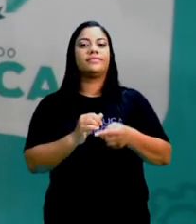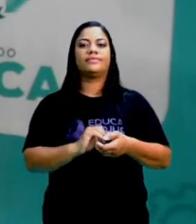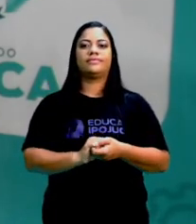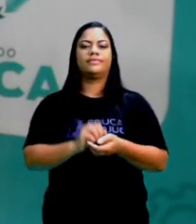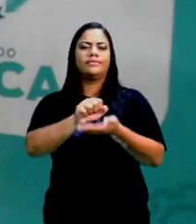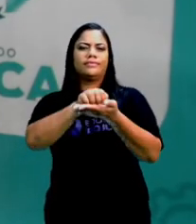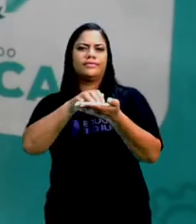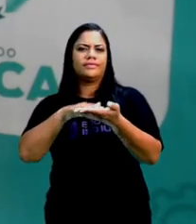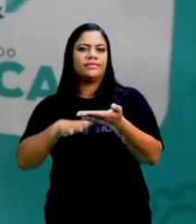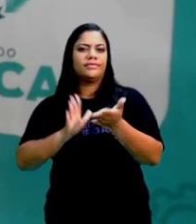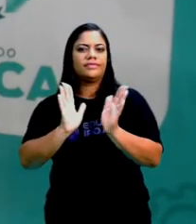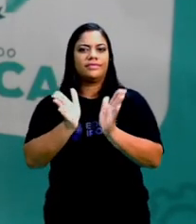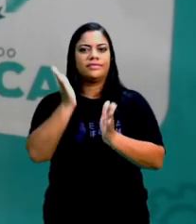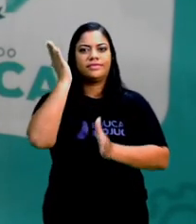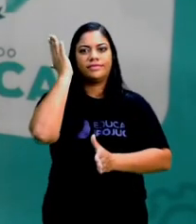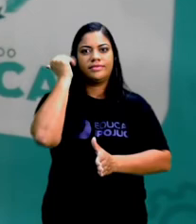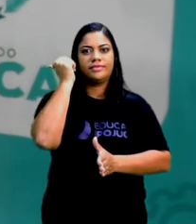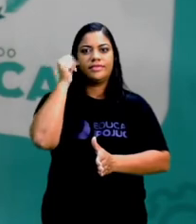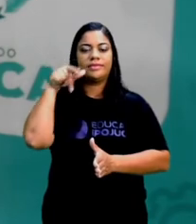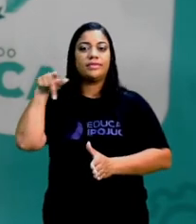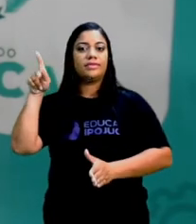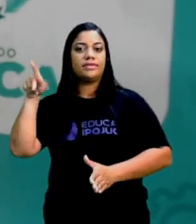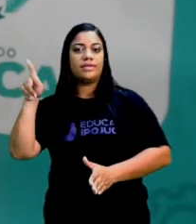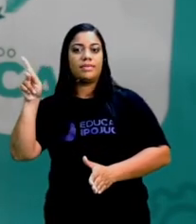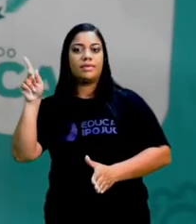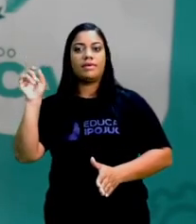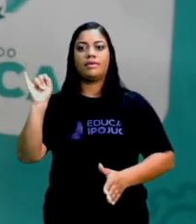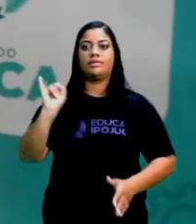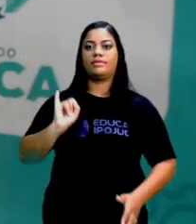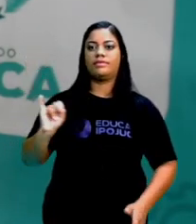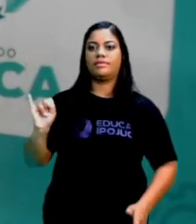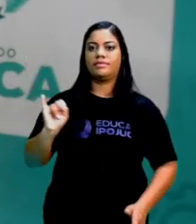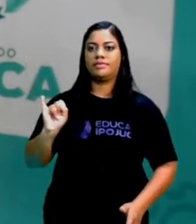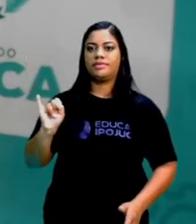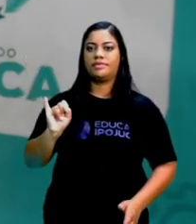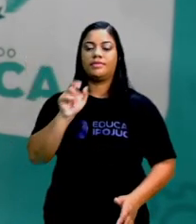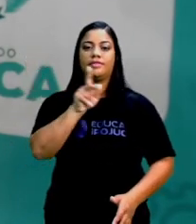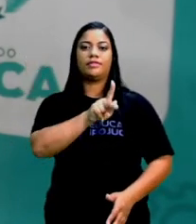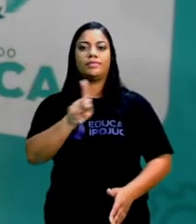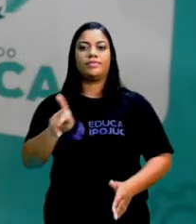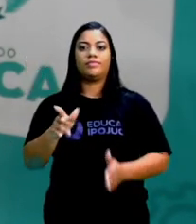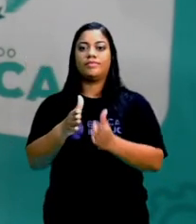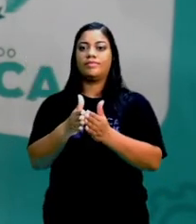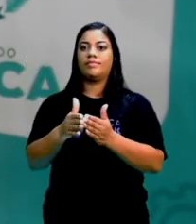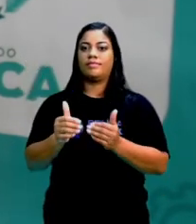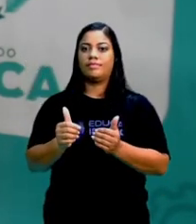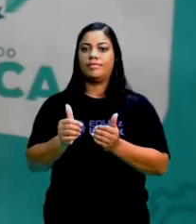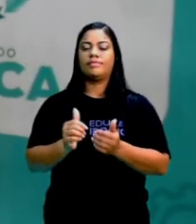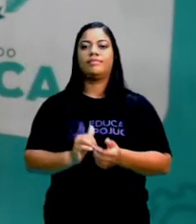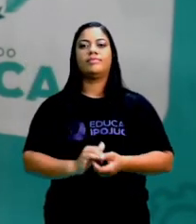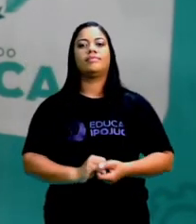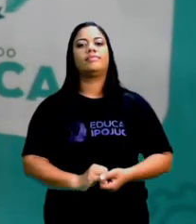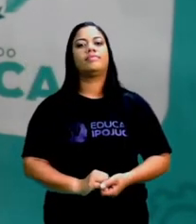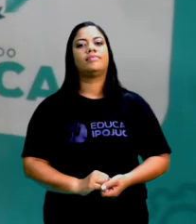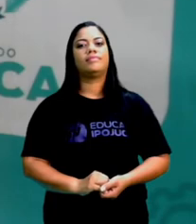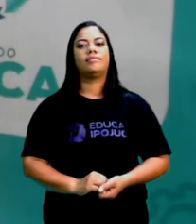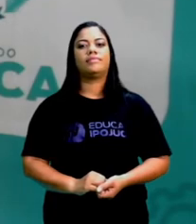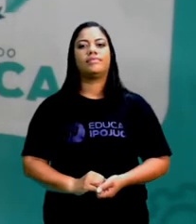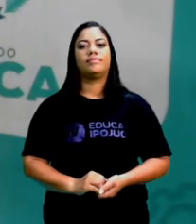nessas atividades, a gente já sabe se é par ou se é ímpar que a professora está pedindo.